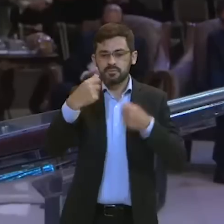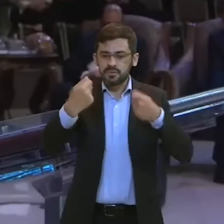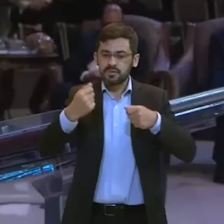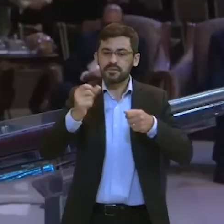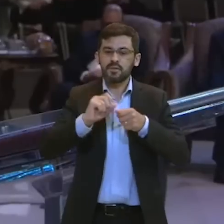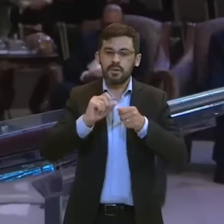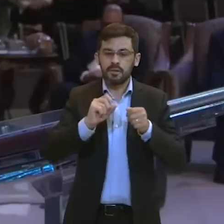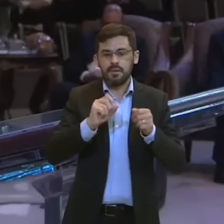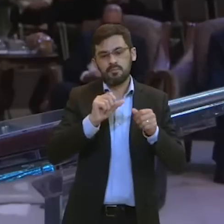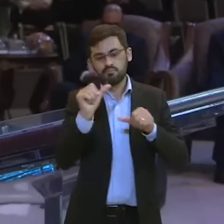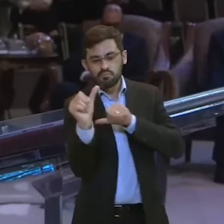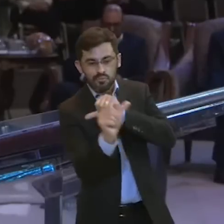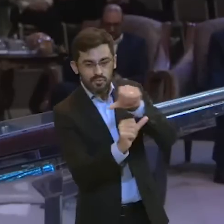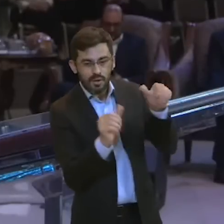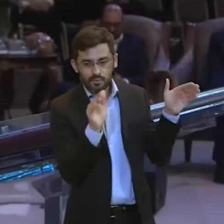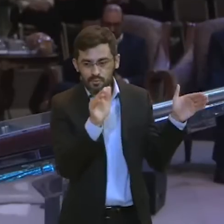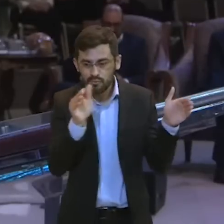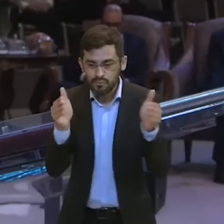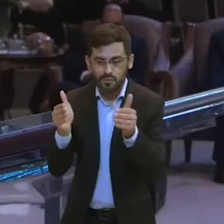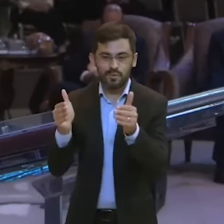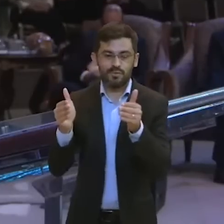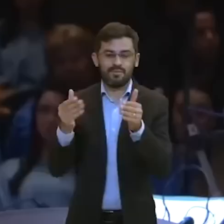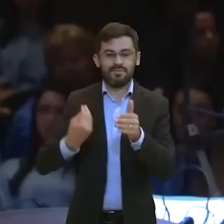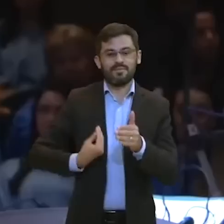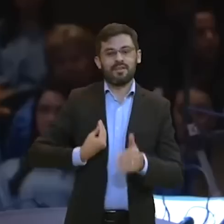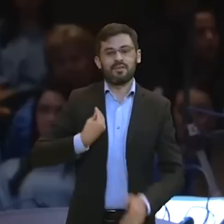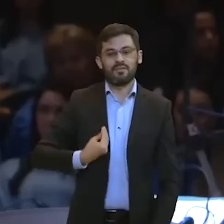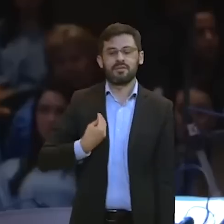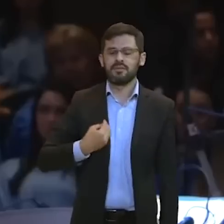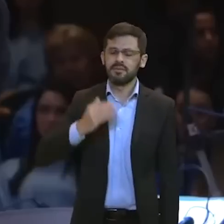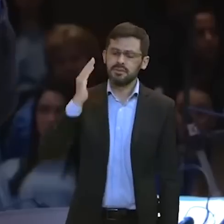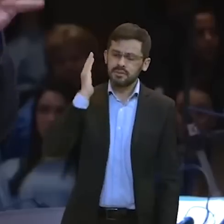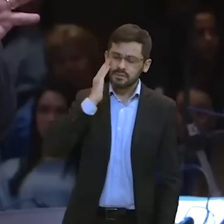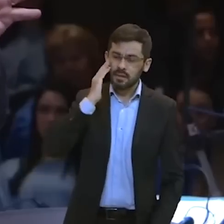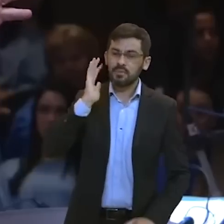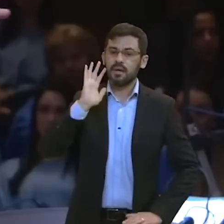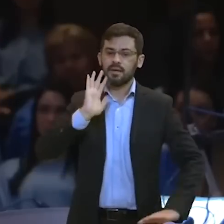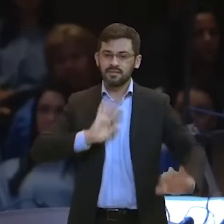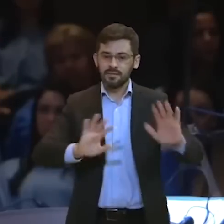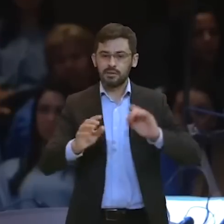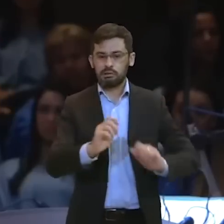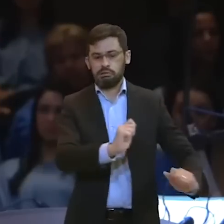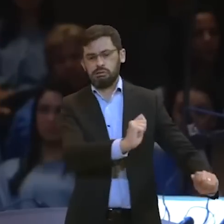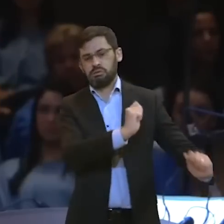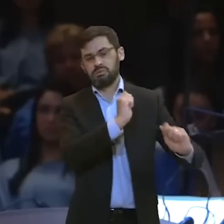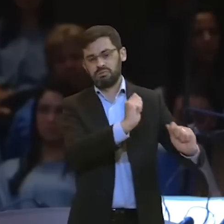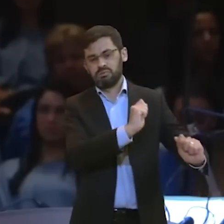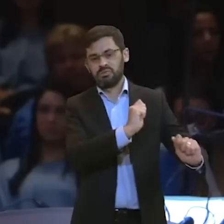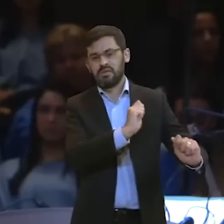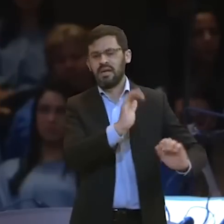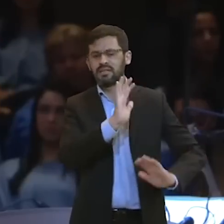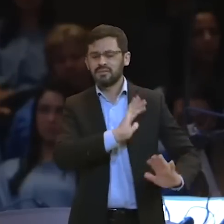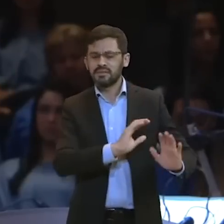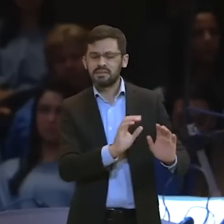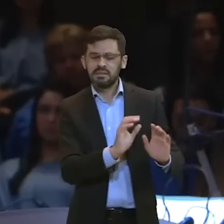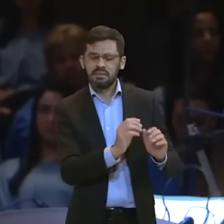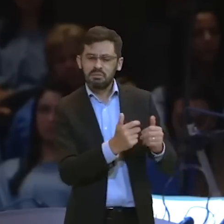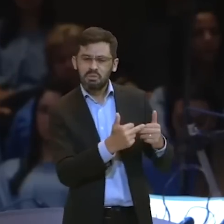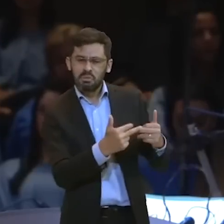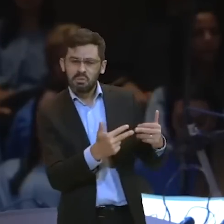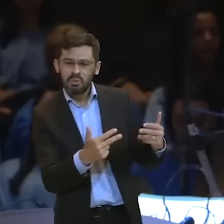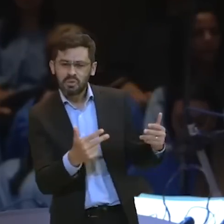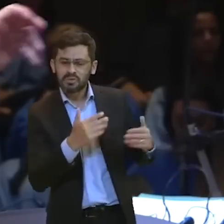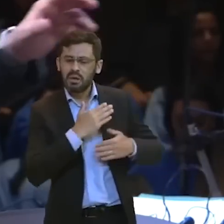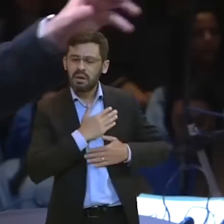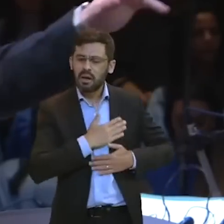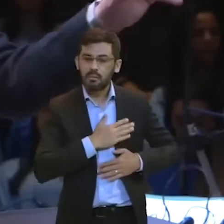é mudar o foco da tua vida. E sabe, nós somos tentados de uma maneira muito sutil a